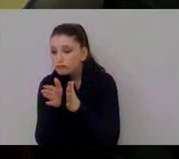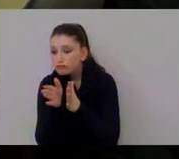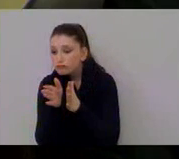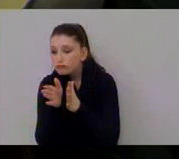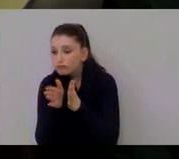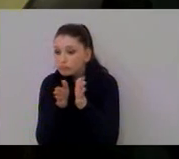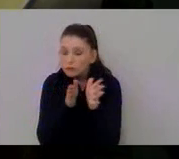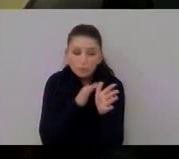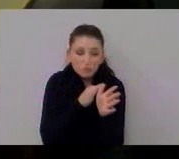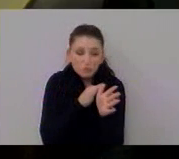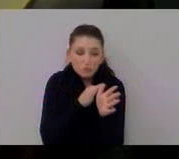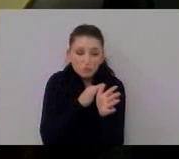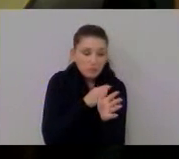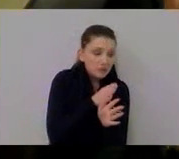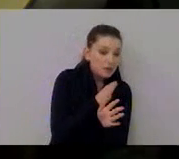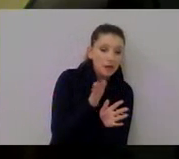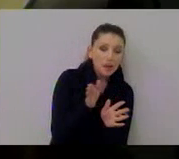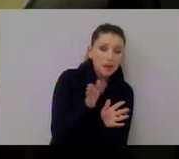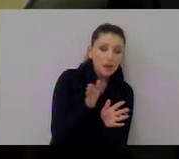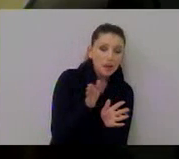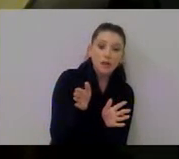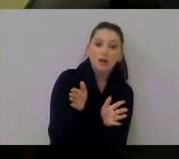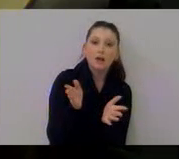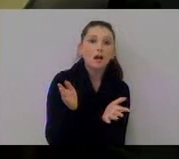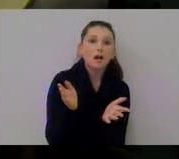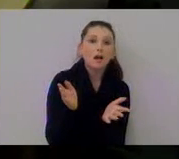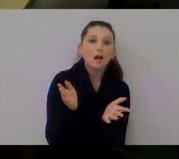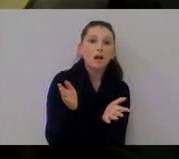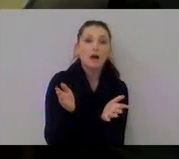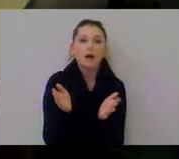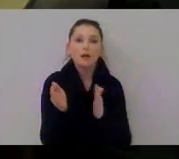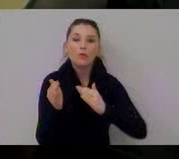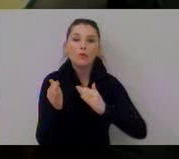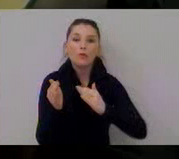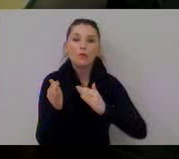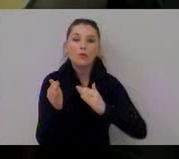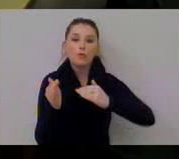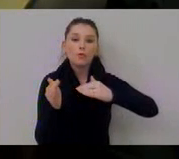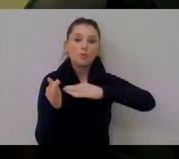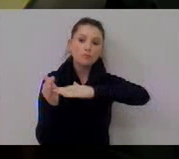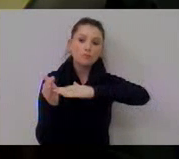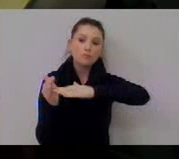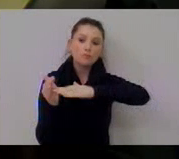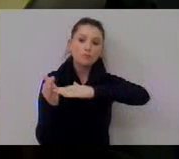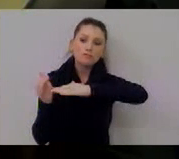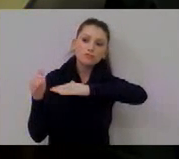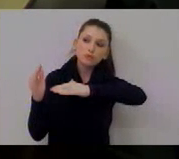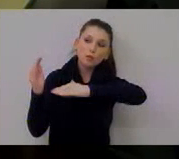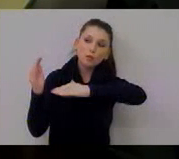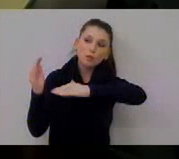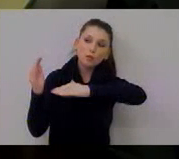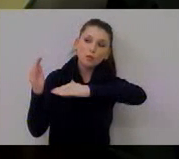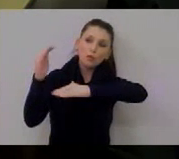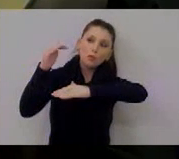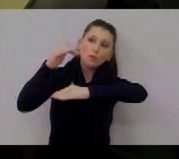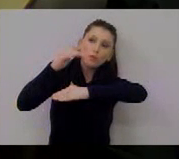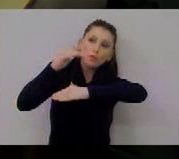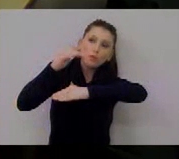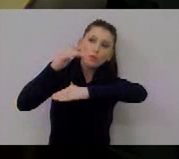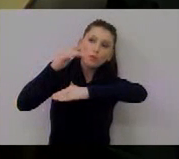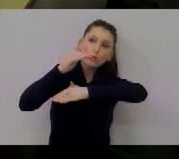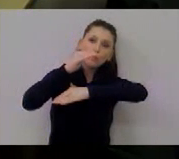barrando, tem outros pedaços, outras travessas